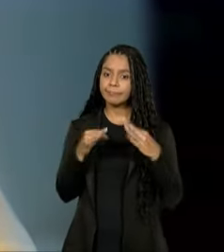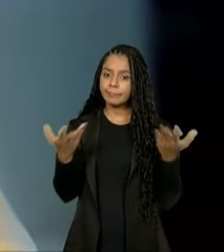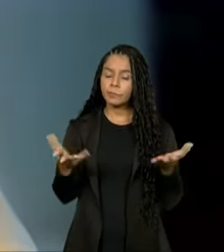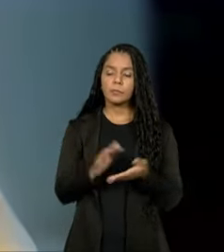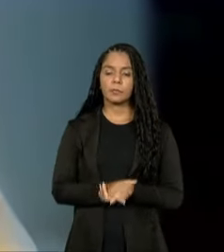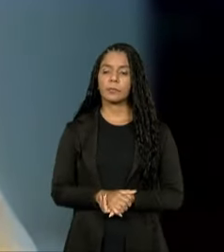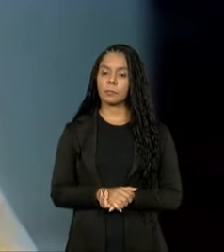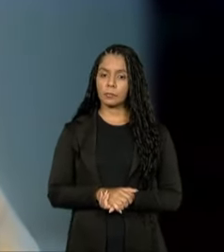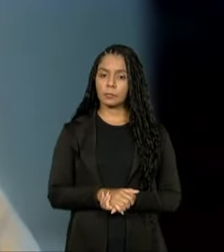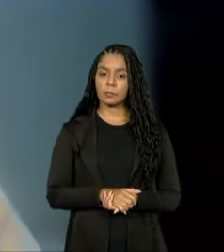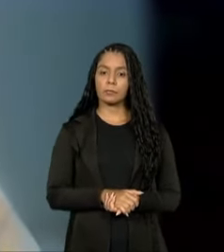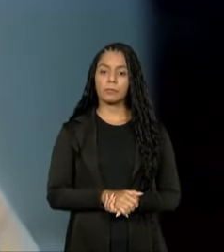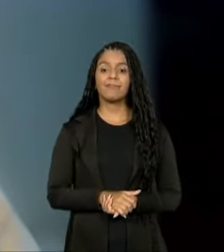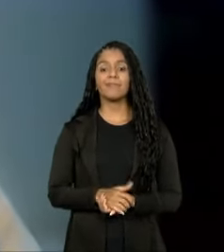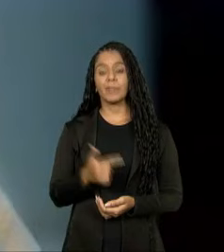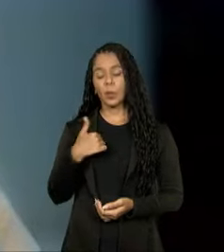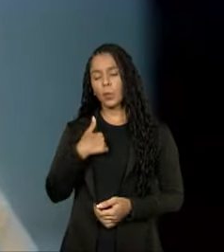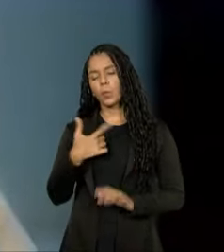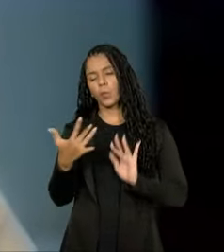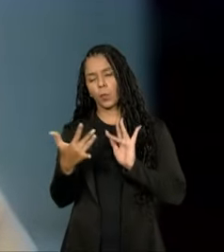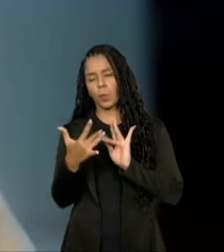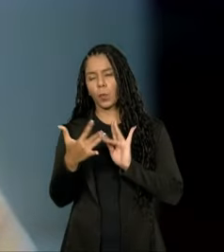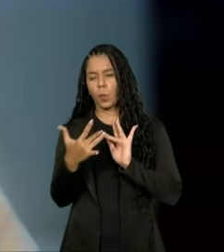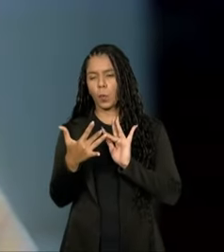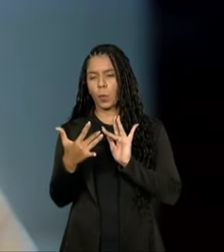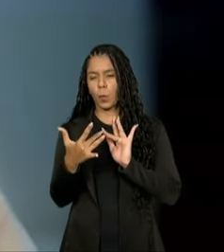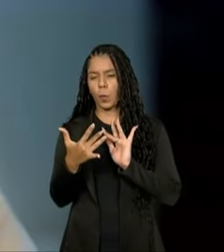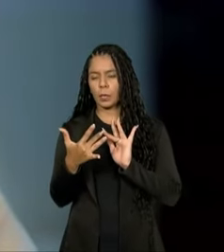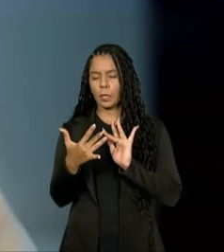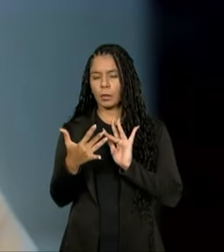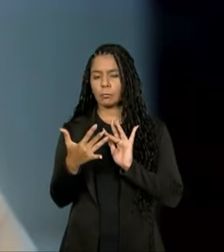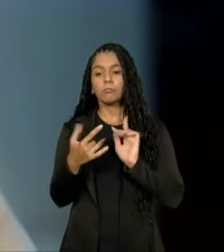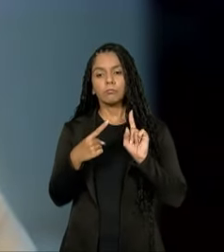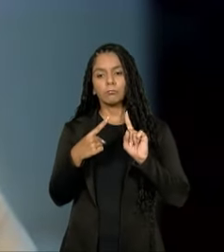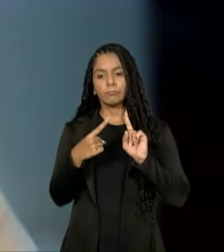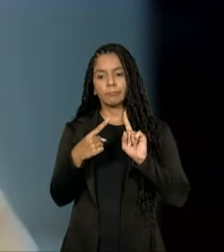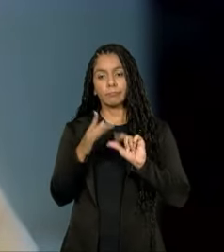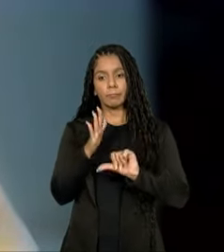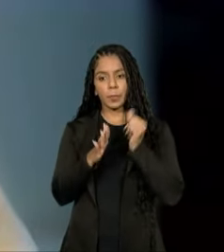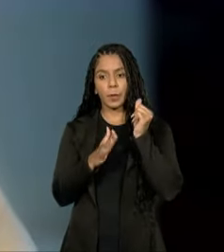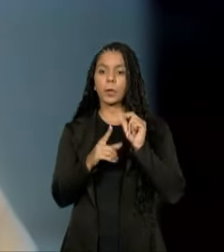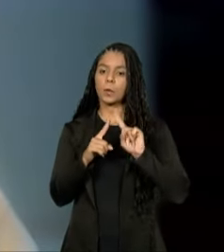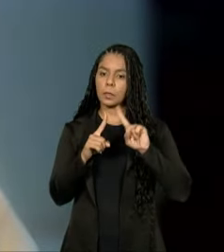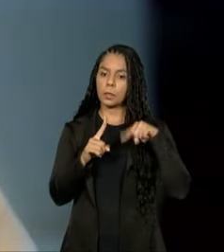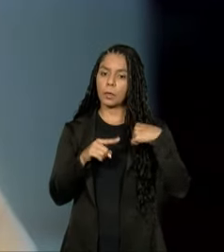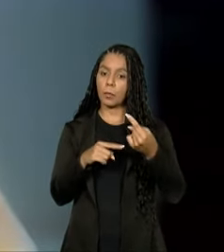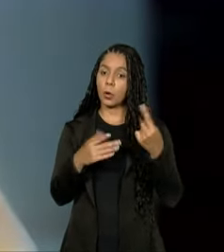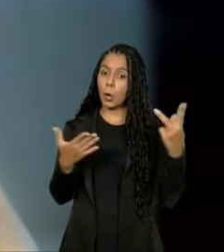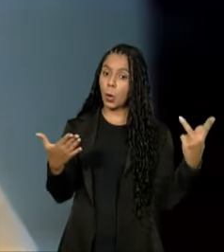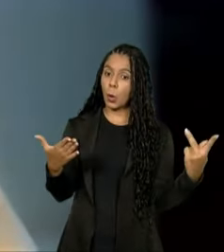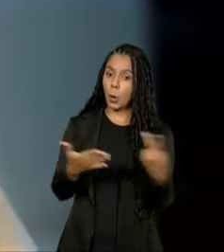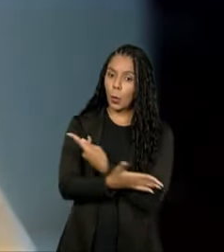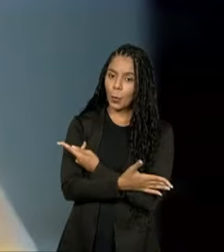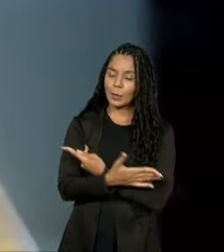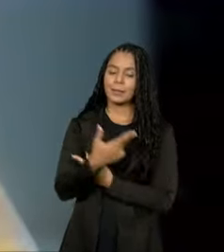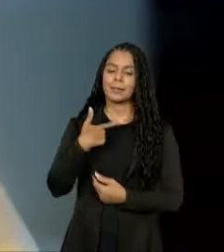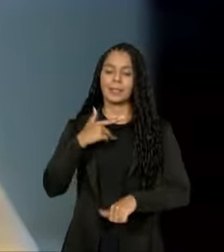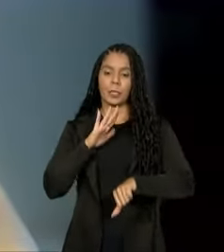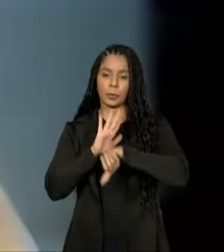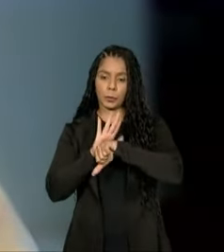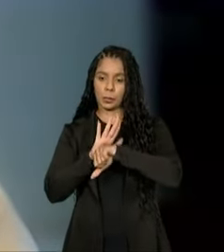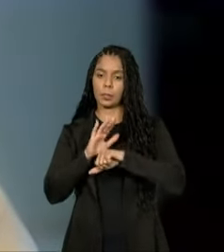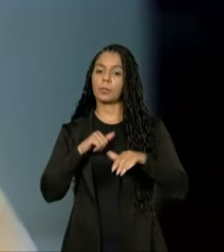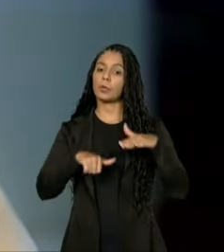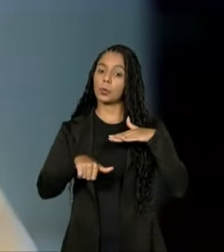assim, eu tive um contato inicial com ele logo depois que acontece o crime, na